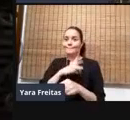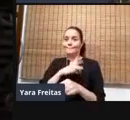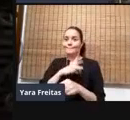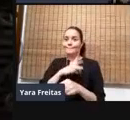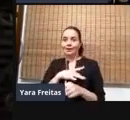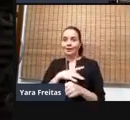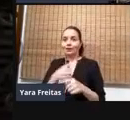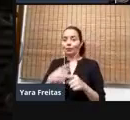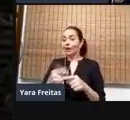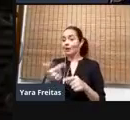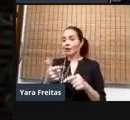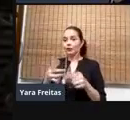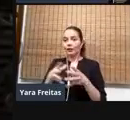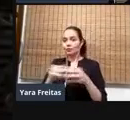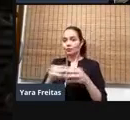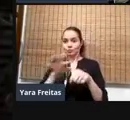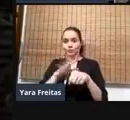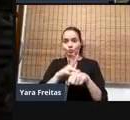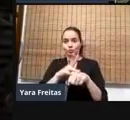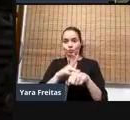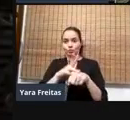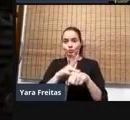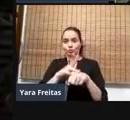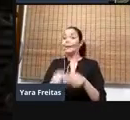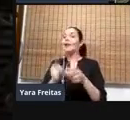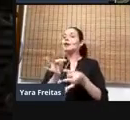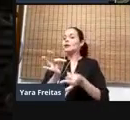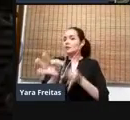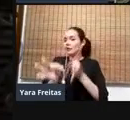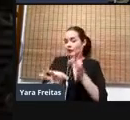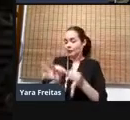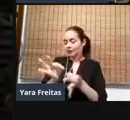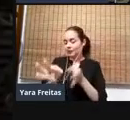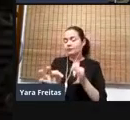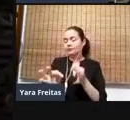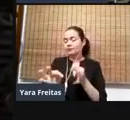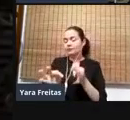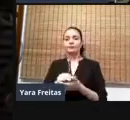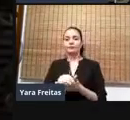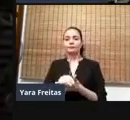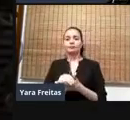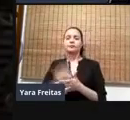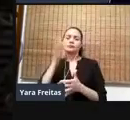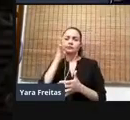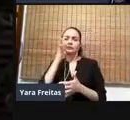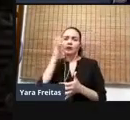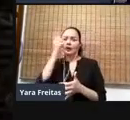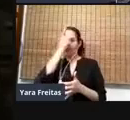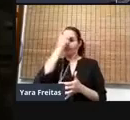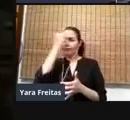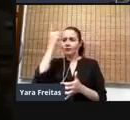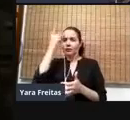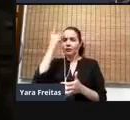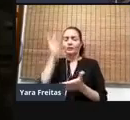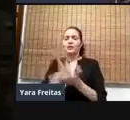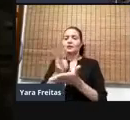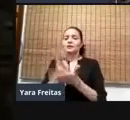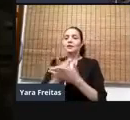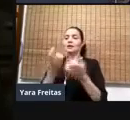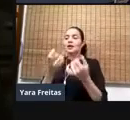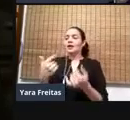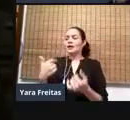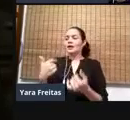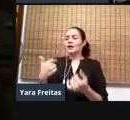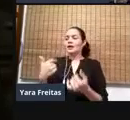uma cura, né, e a gente observa as pessoas, né, sempre comentando o que eu posso